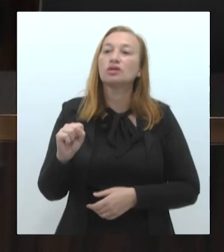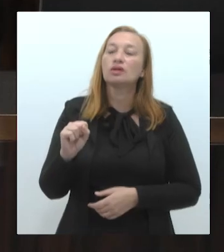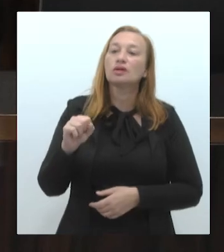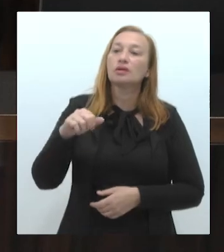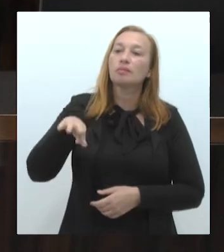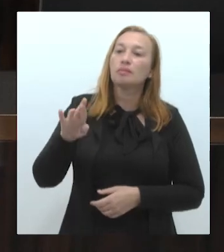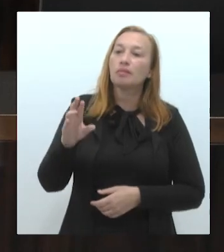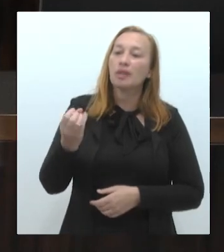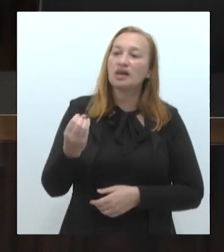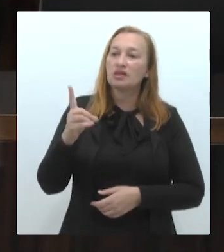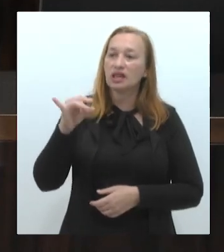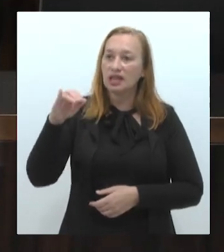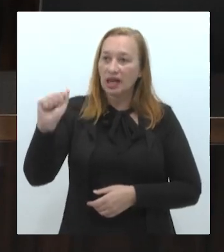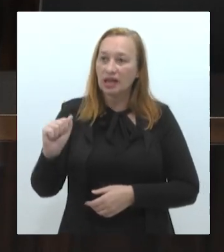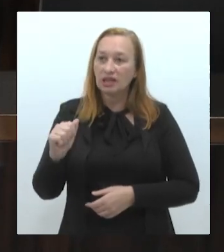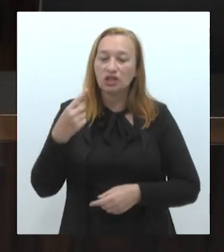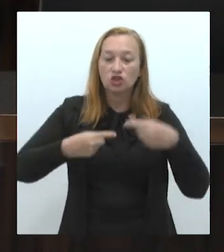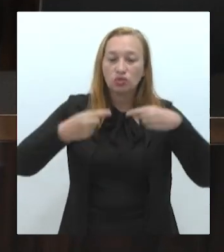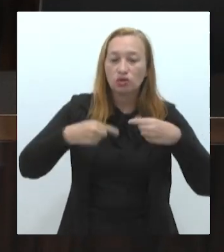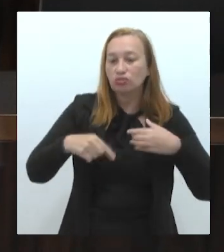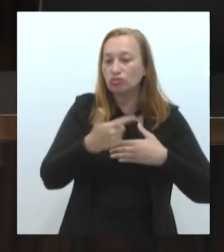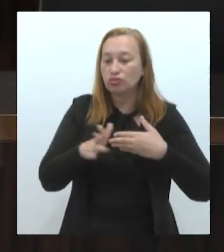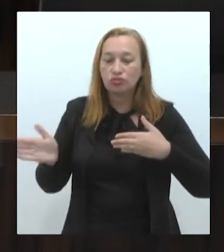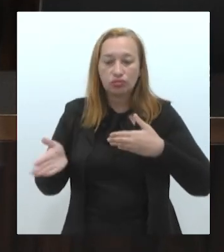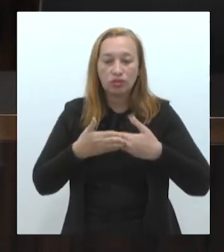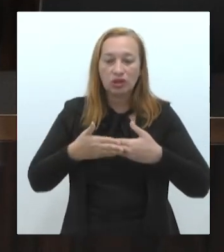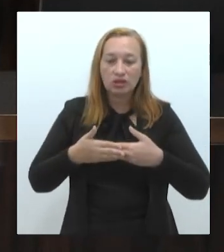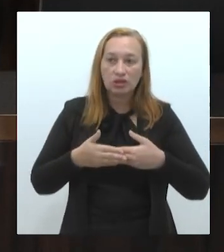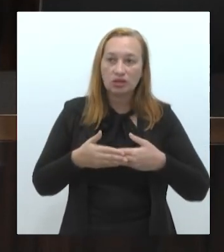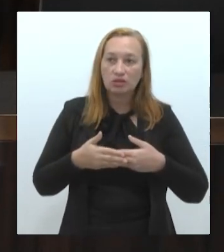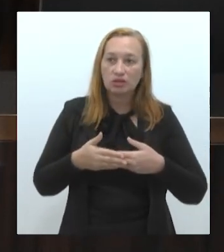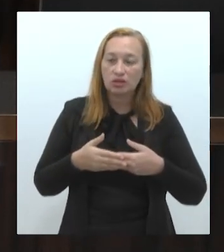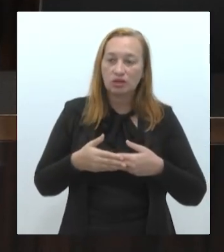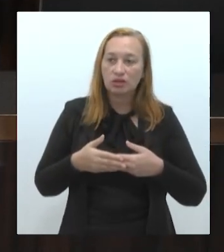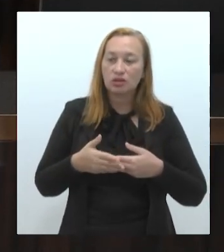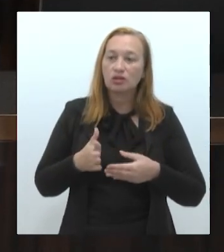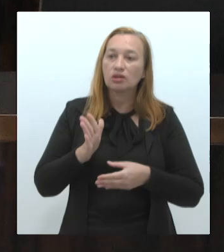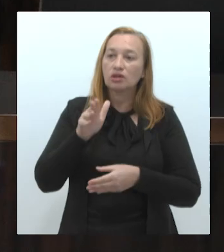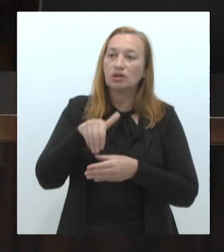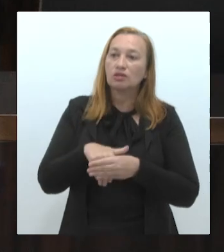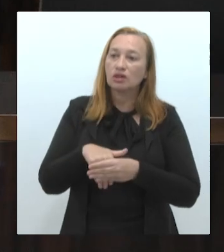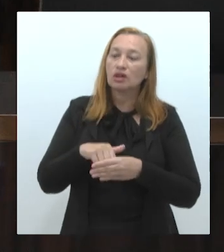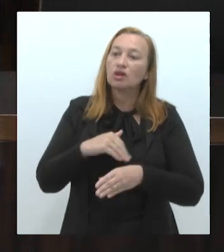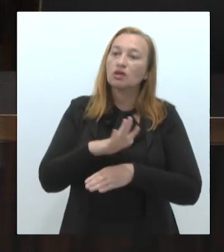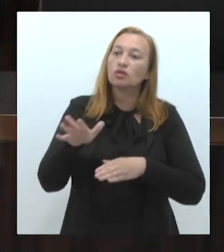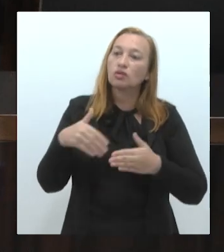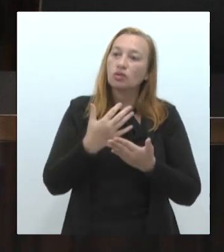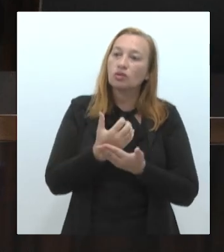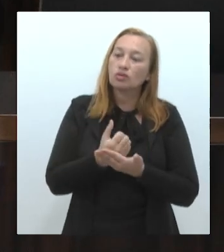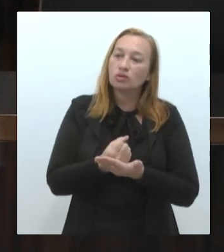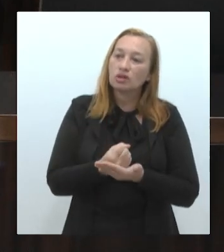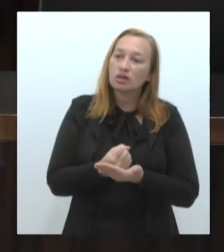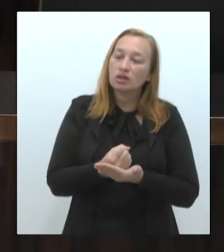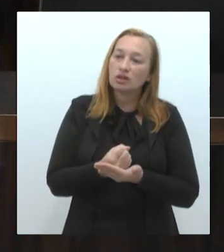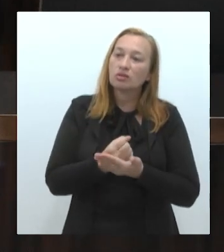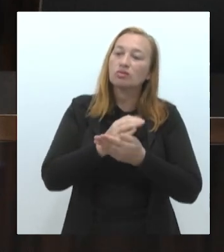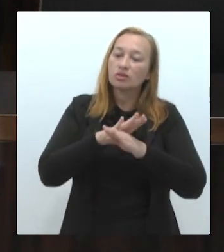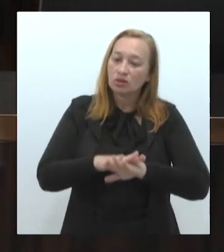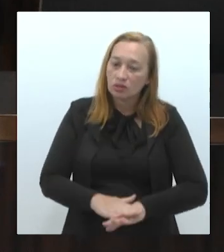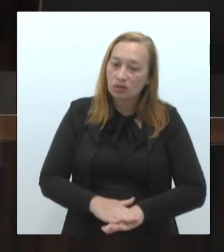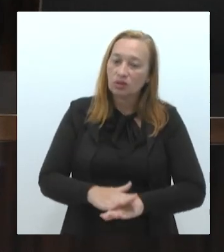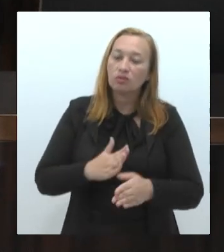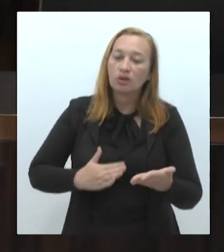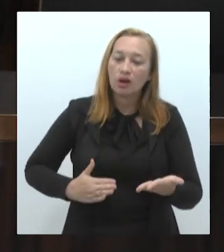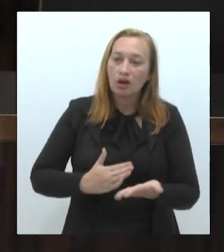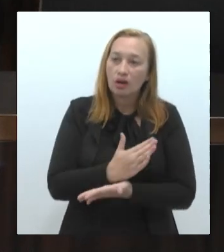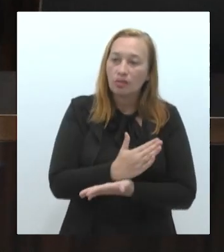Márcio Canela. Em discussão. Não havendo quem queira discutir, em votação, os senhores que aprovam permaneçam